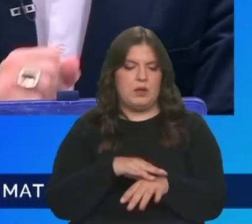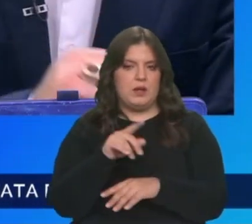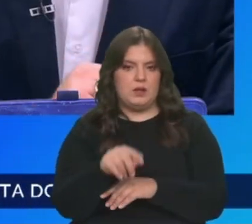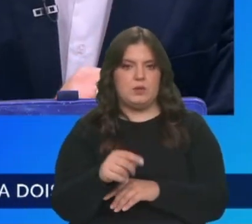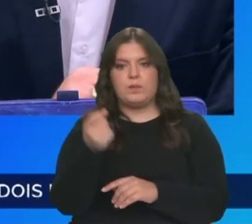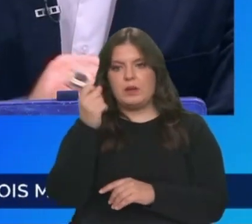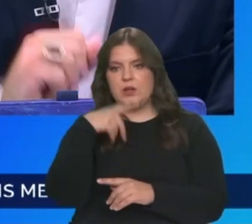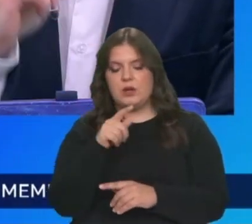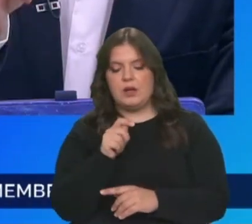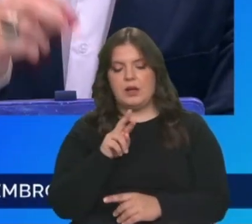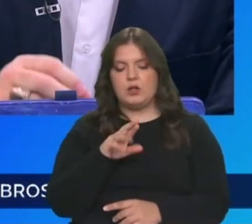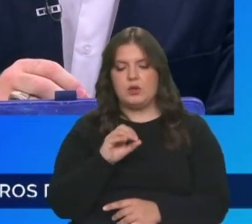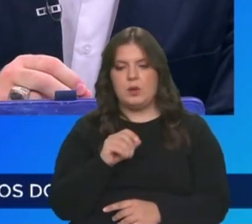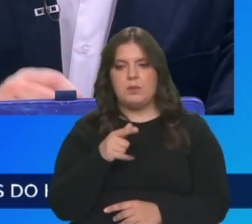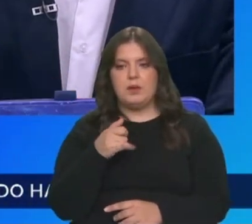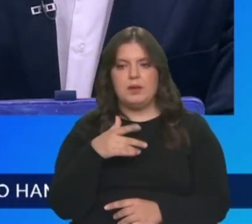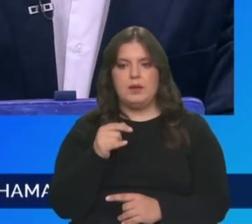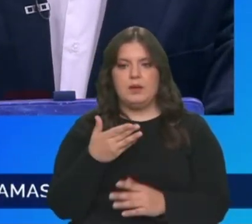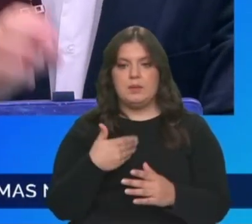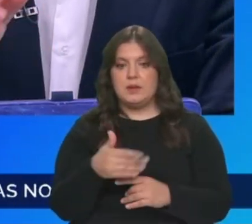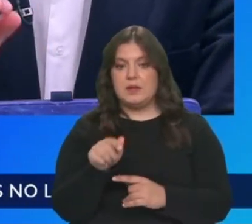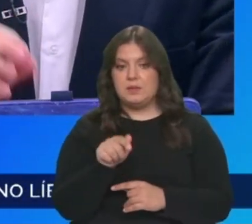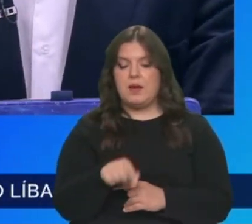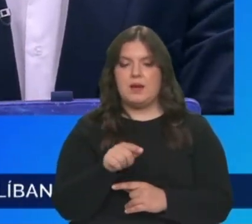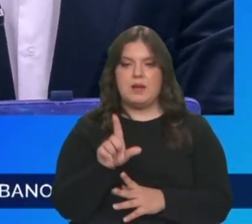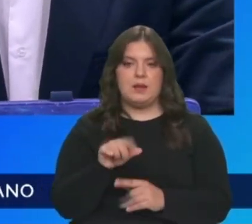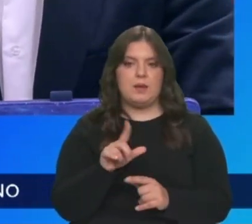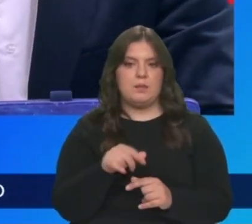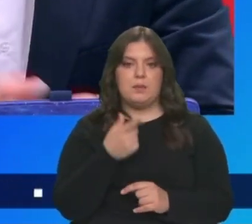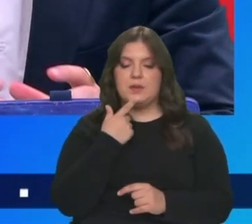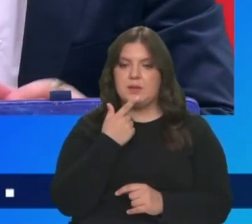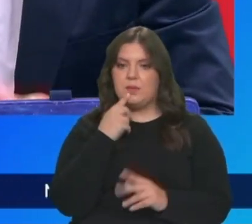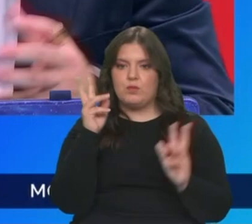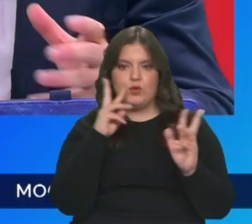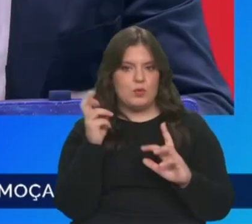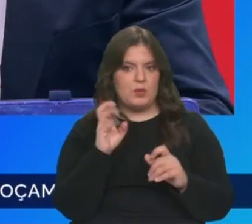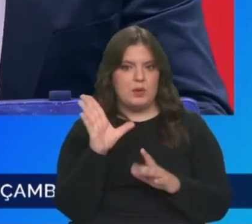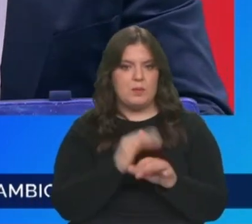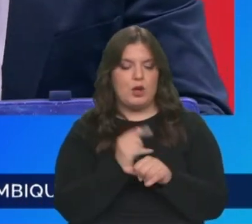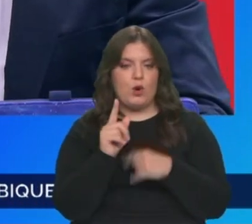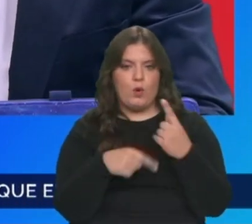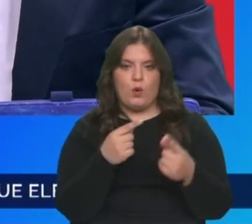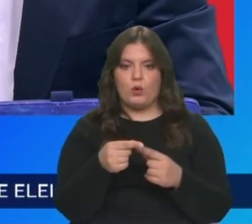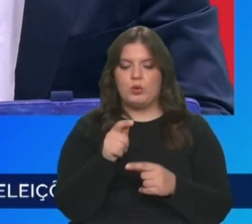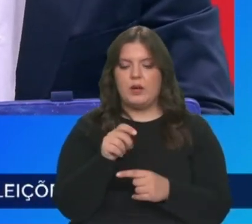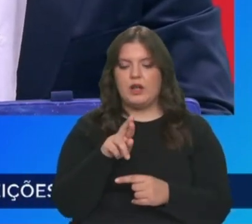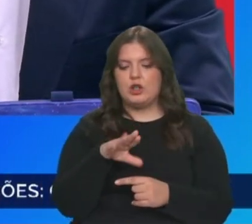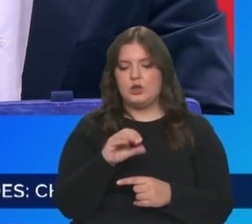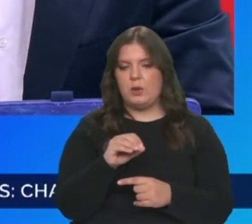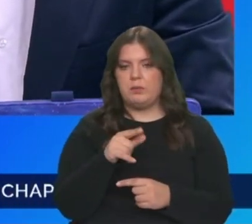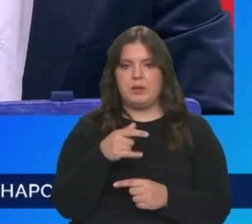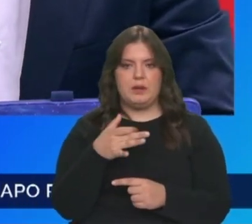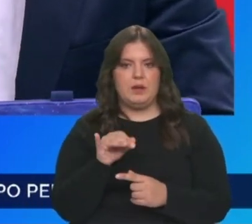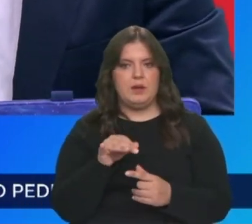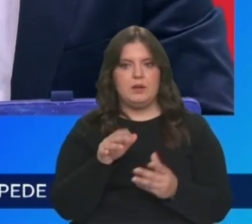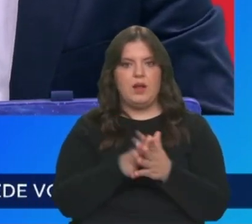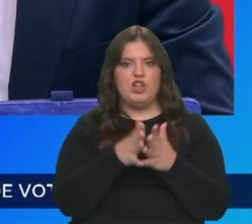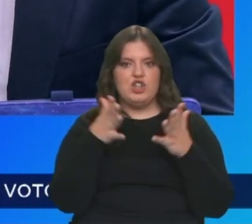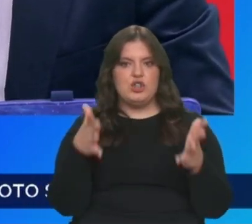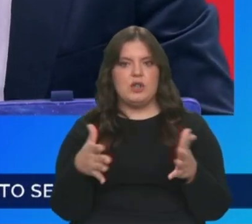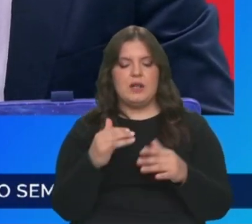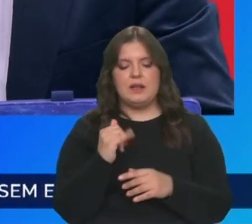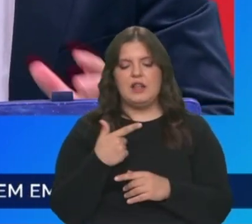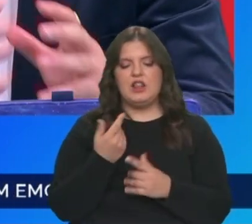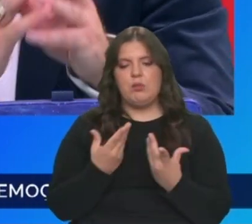Esta é a história deste exoplaneta. Mas esta semana também damos conta da descoberta de um outro exoplaneta, que é uma espécie de um gigante